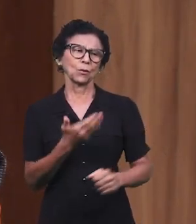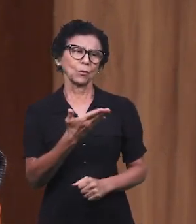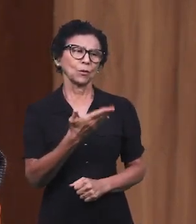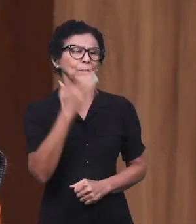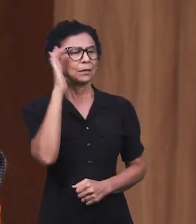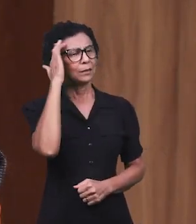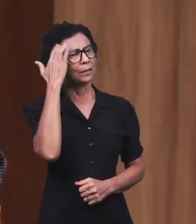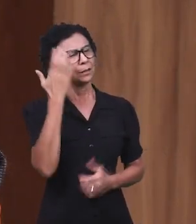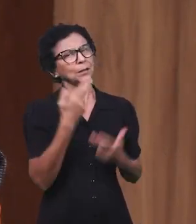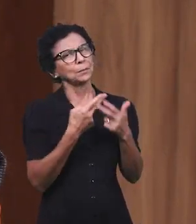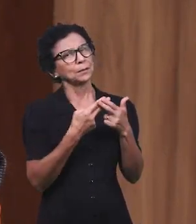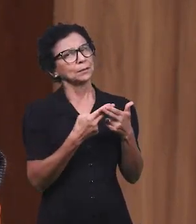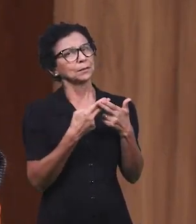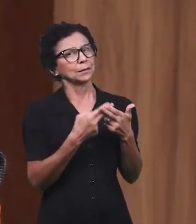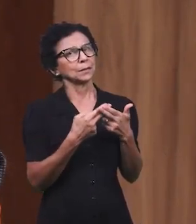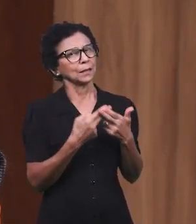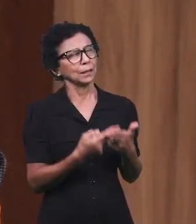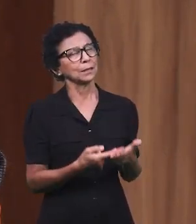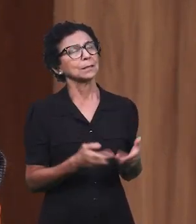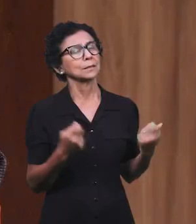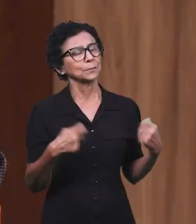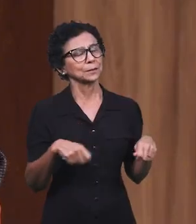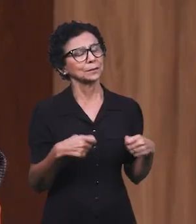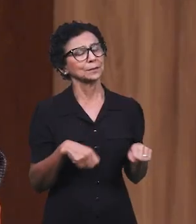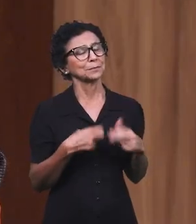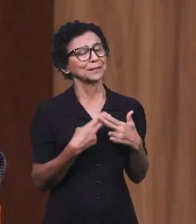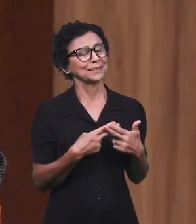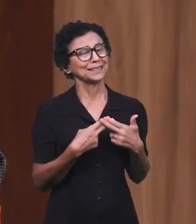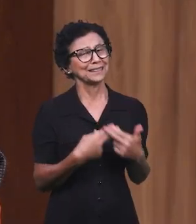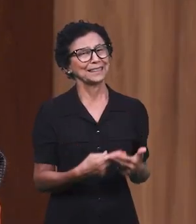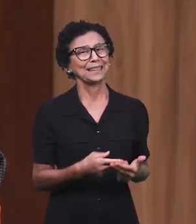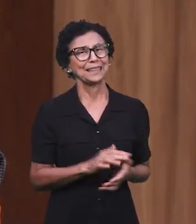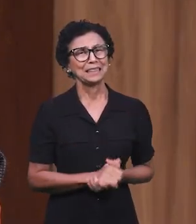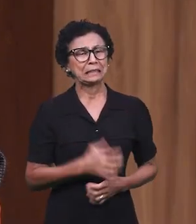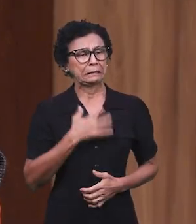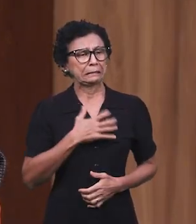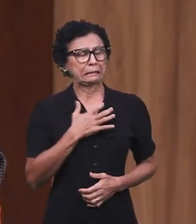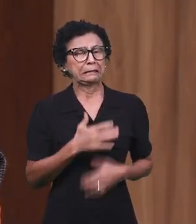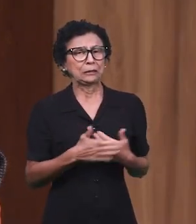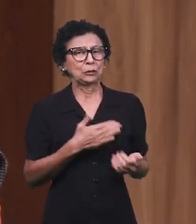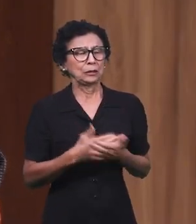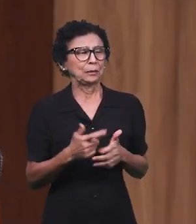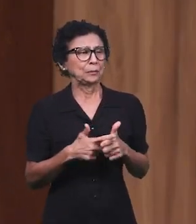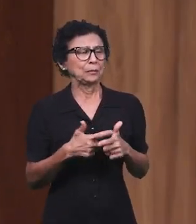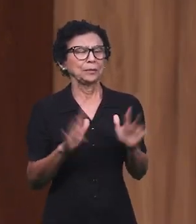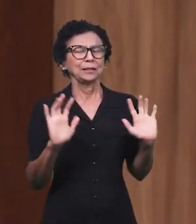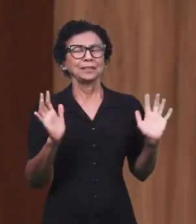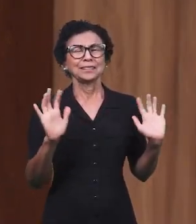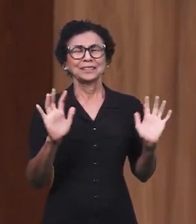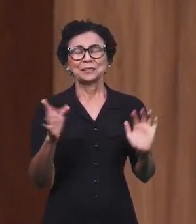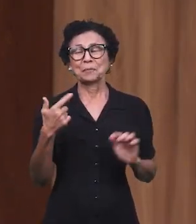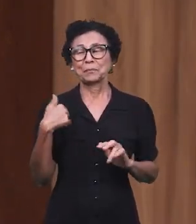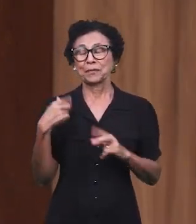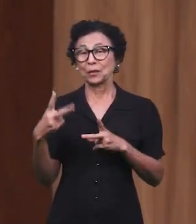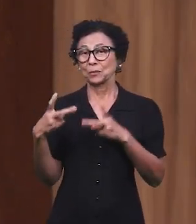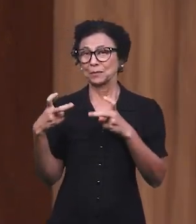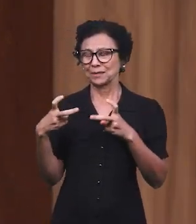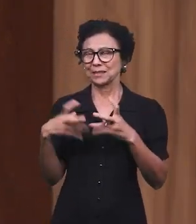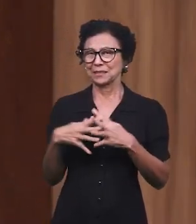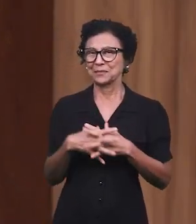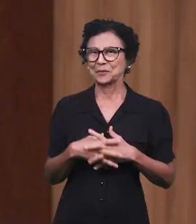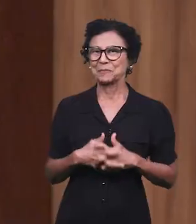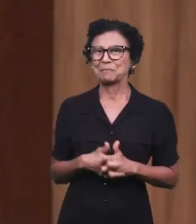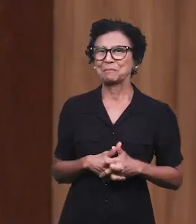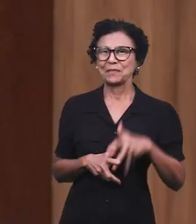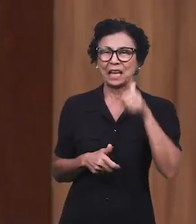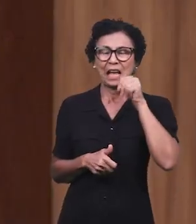de longanimidade, às vezes de paciência, não se aborrecer com qualquer coisa. Eu vejo assim, uma